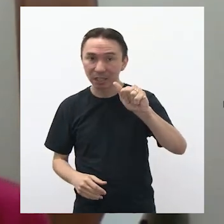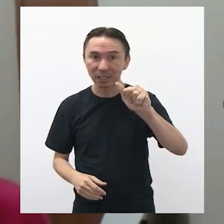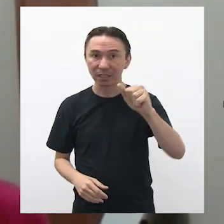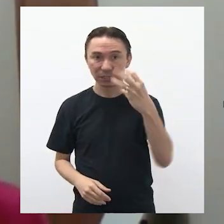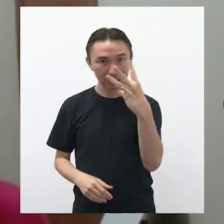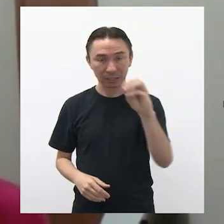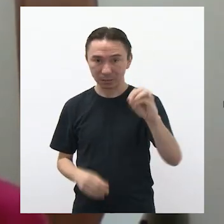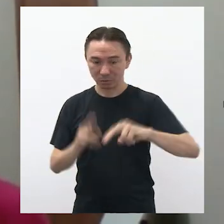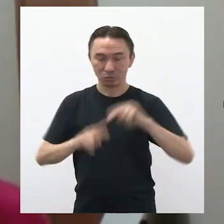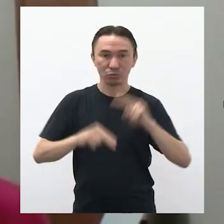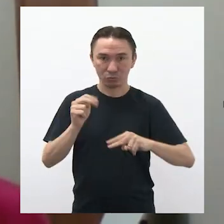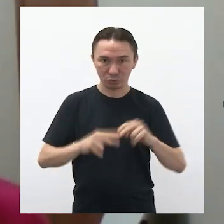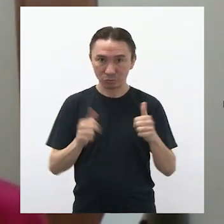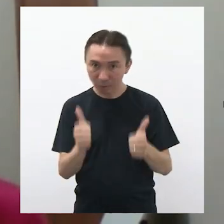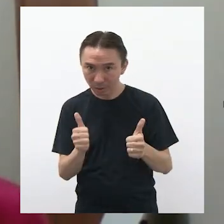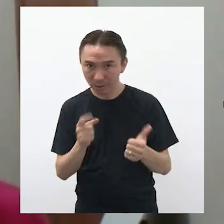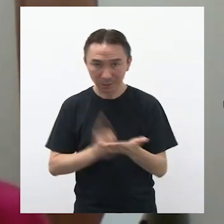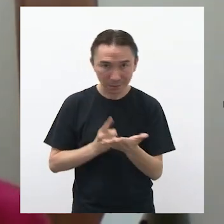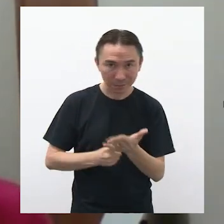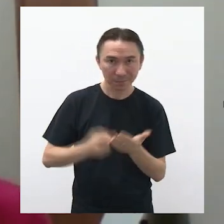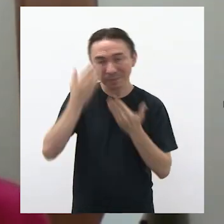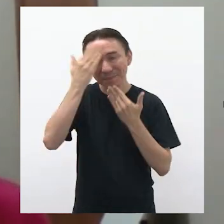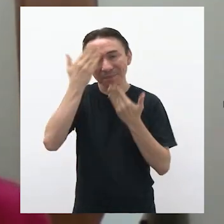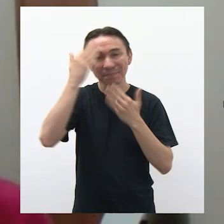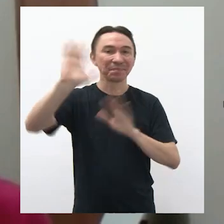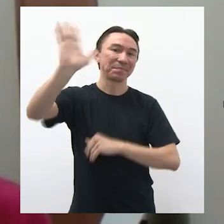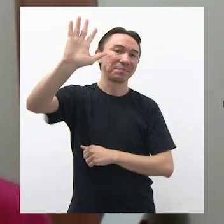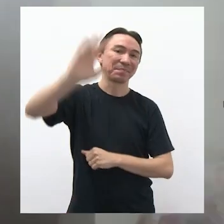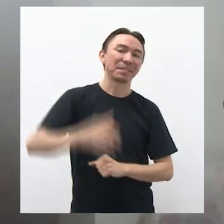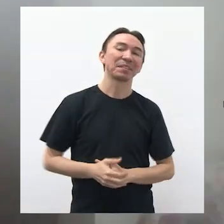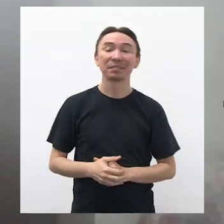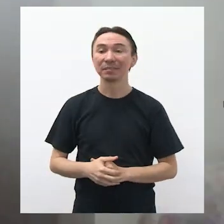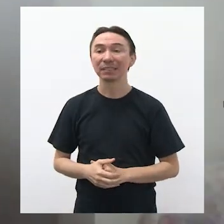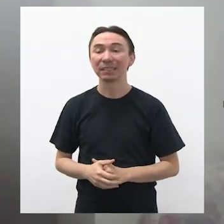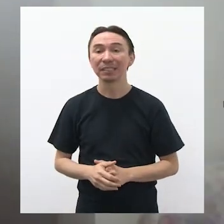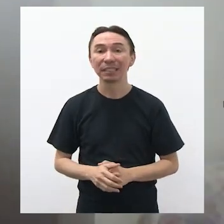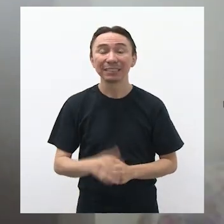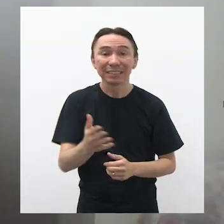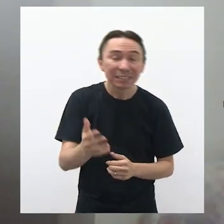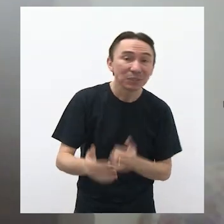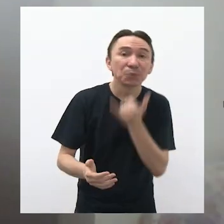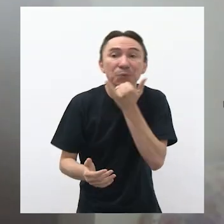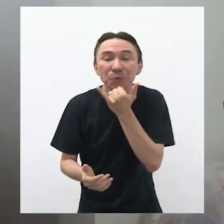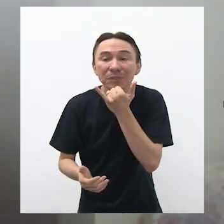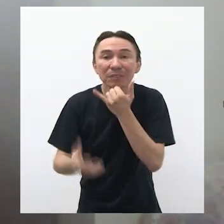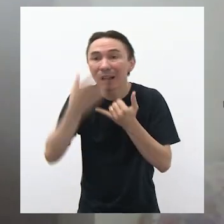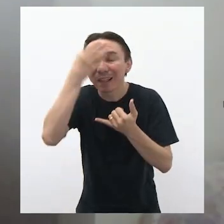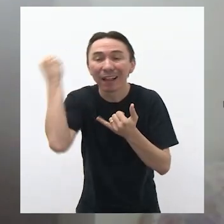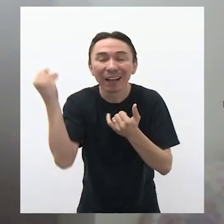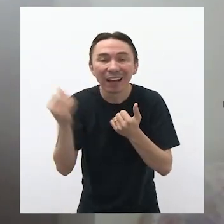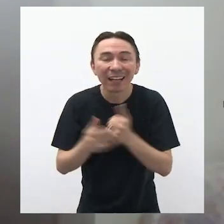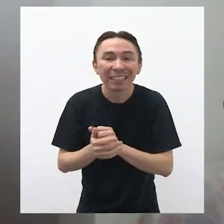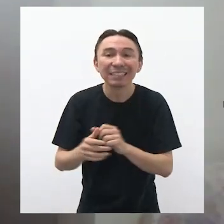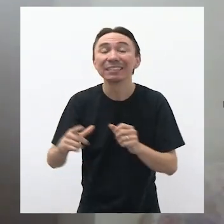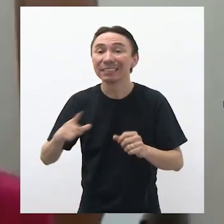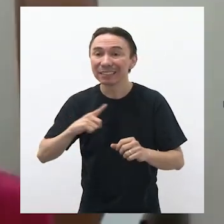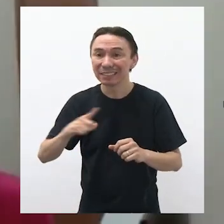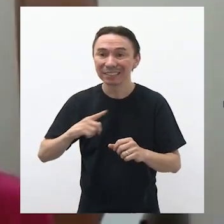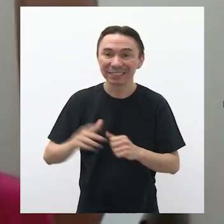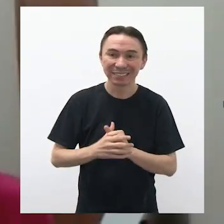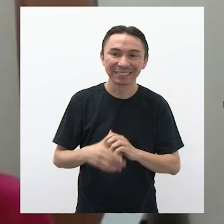professores? Obrigada a todos e até uma próxima. Eu esqueci de falar da avaliação. Desculpa, gente.